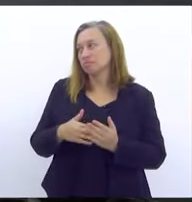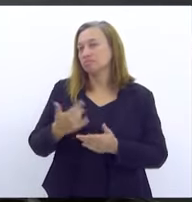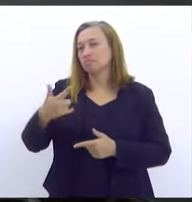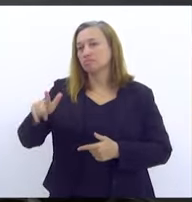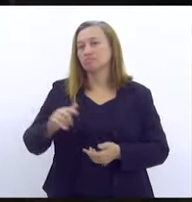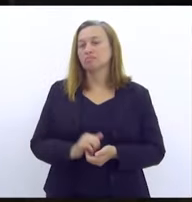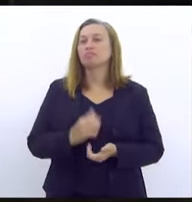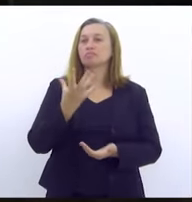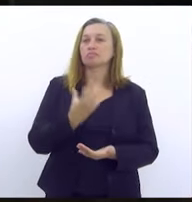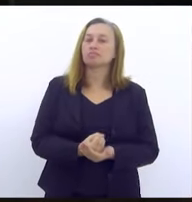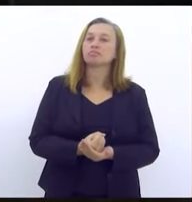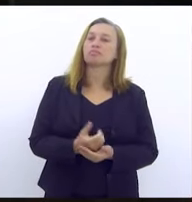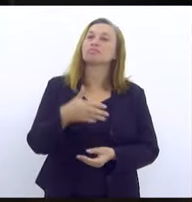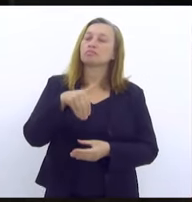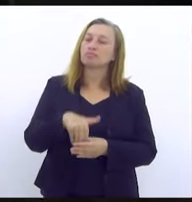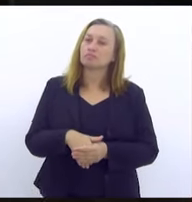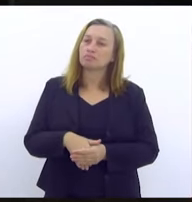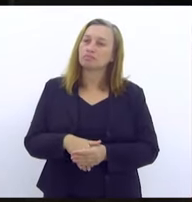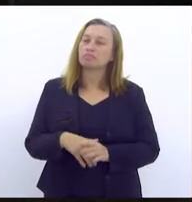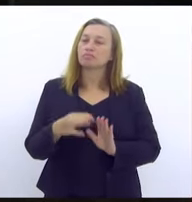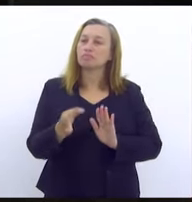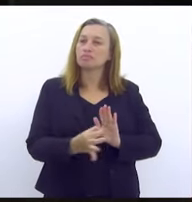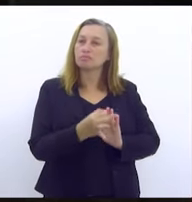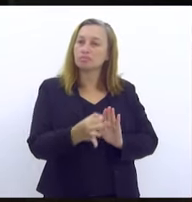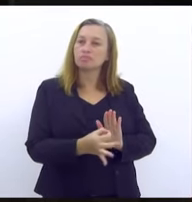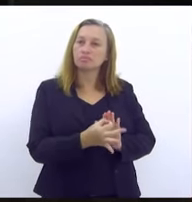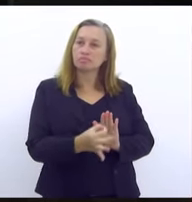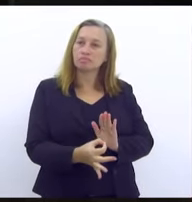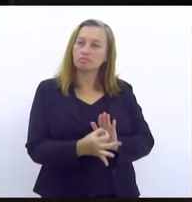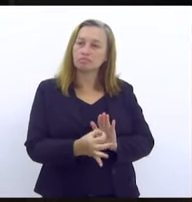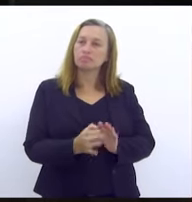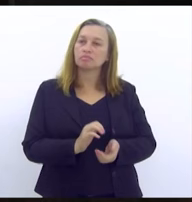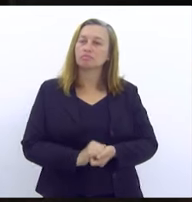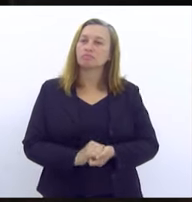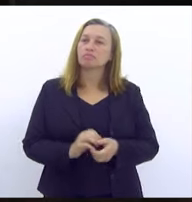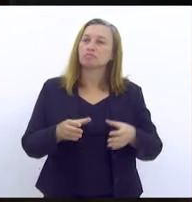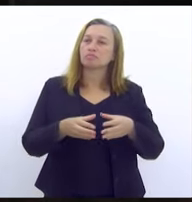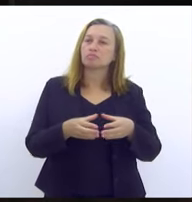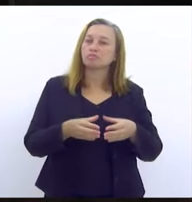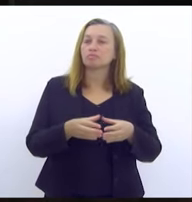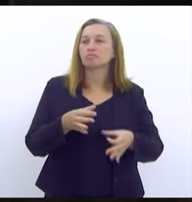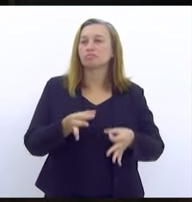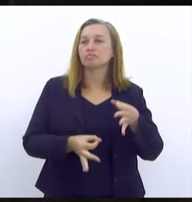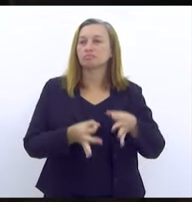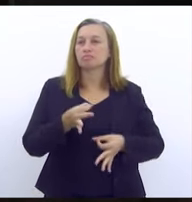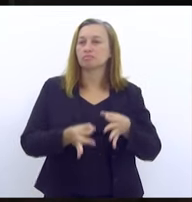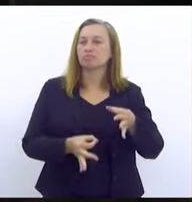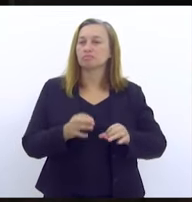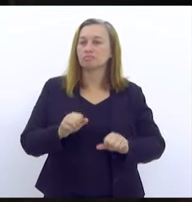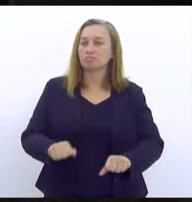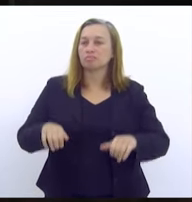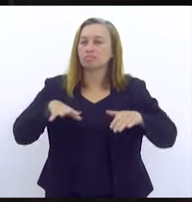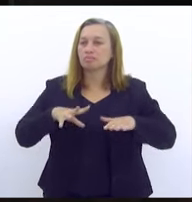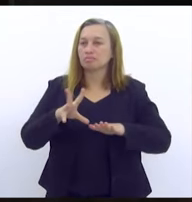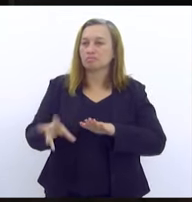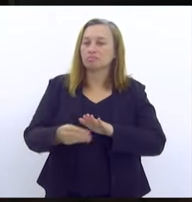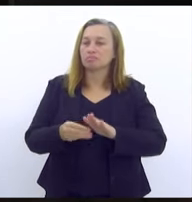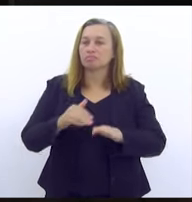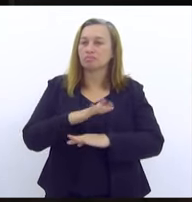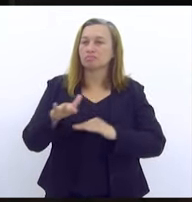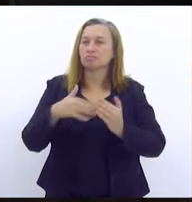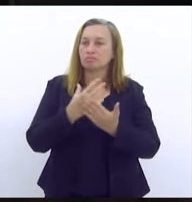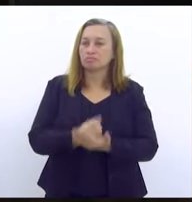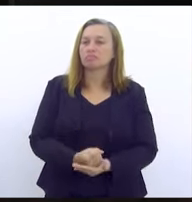Registrado. Em votação, o parecer da Comissão de Constituição e Justiça, as emendas de plenário. Senhores que